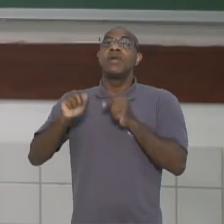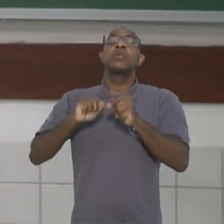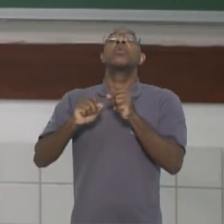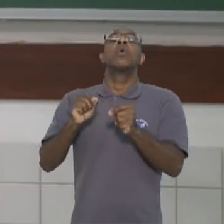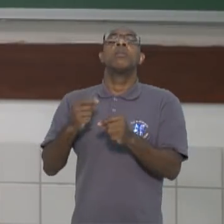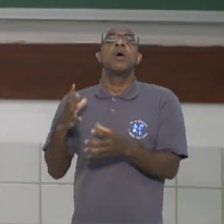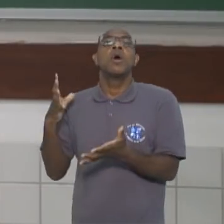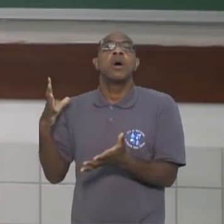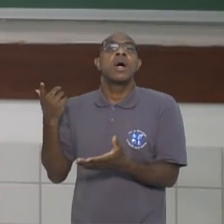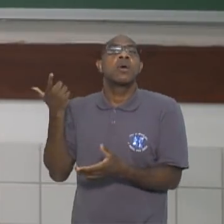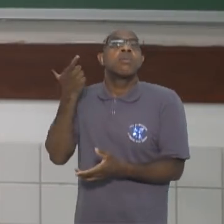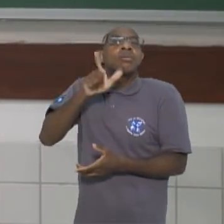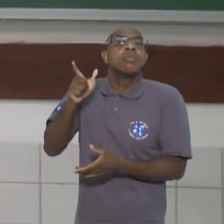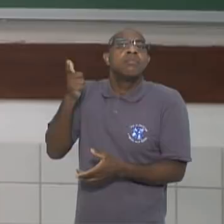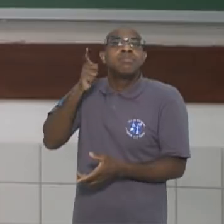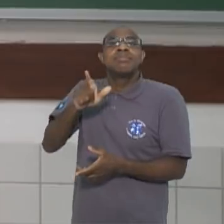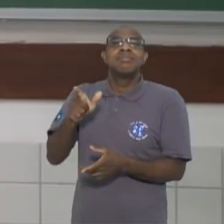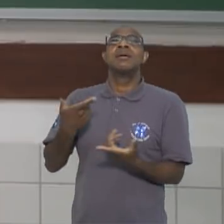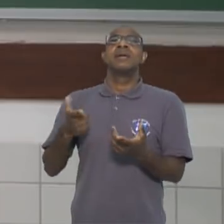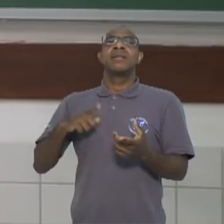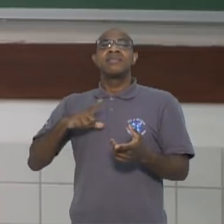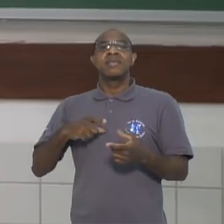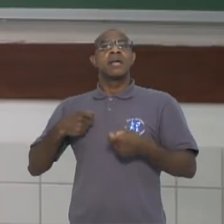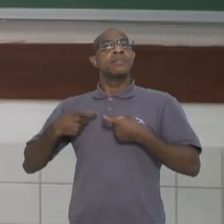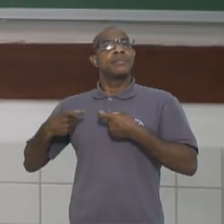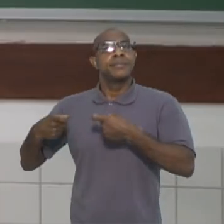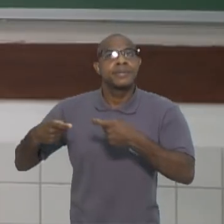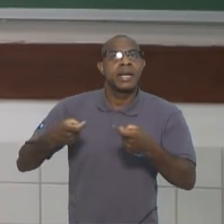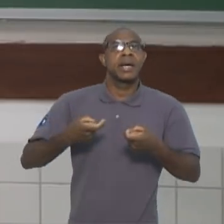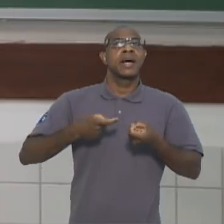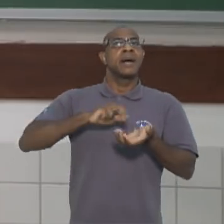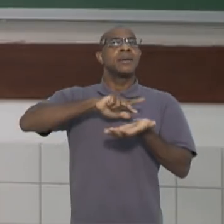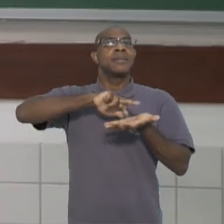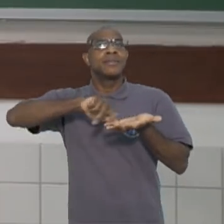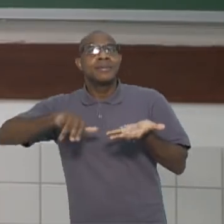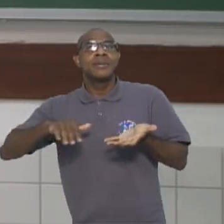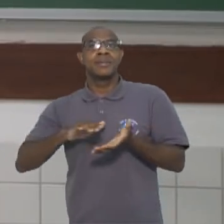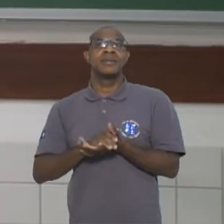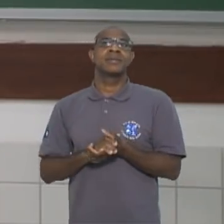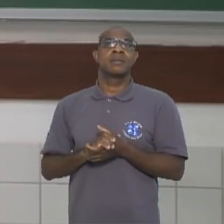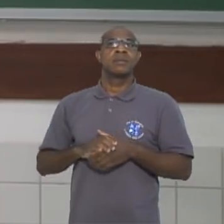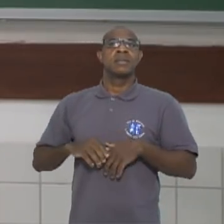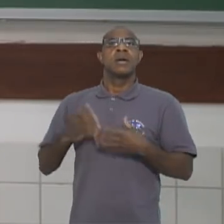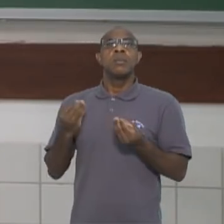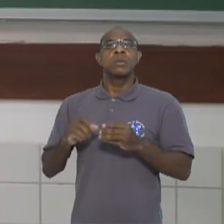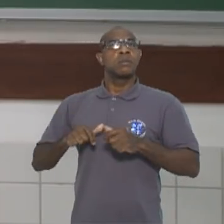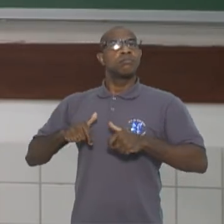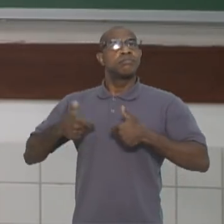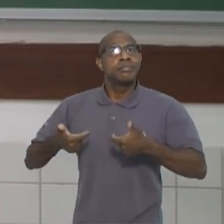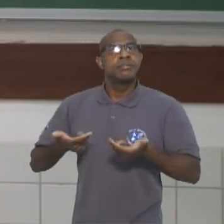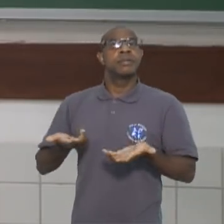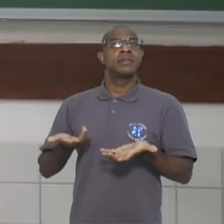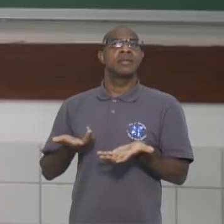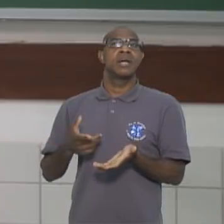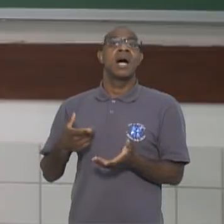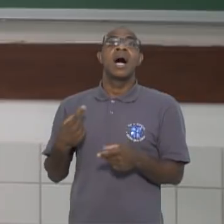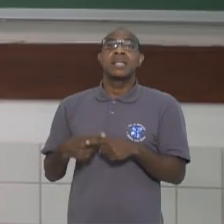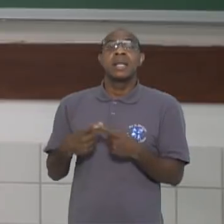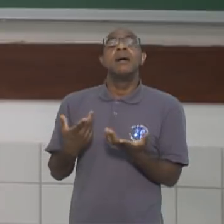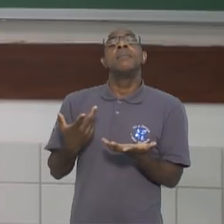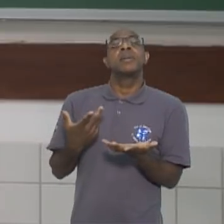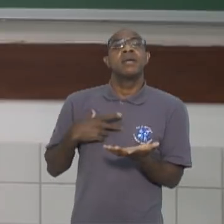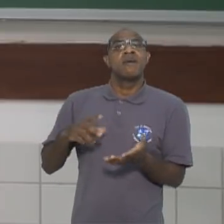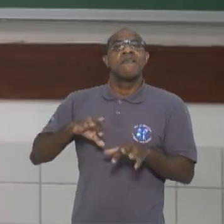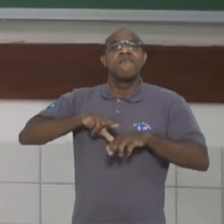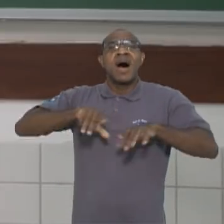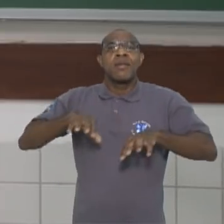pilhagens, conflitos. Então não imagine que eles entraram e não encontraram resistência. Encontraram resistência. Até porque vários